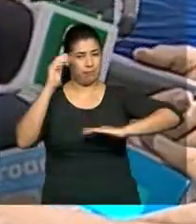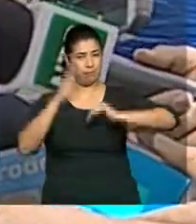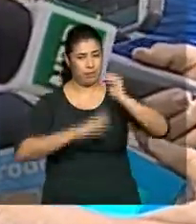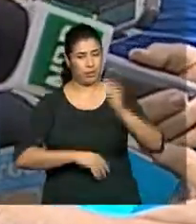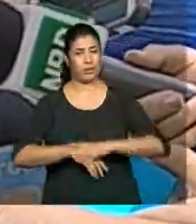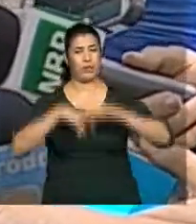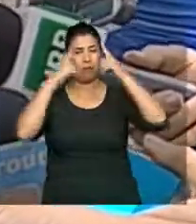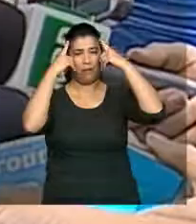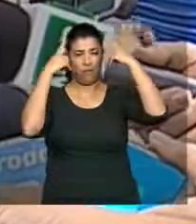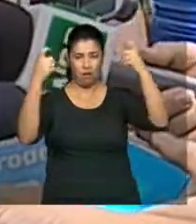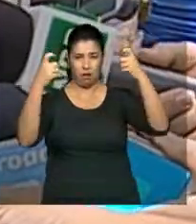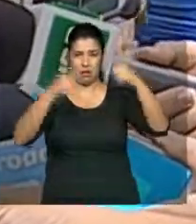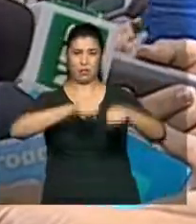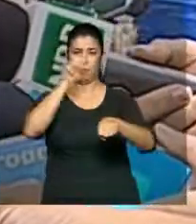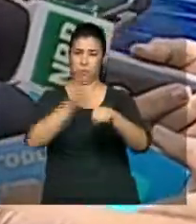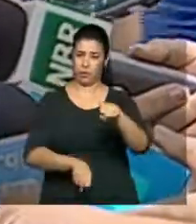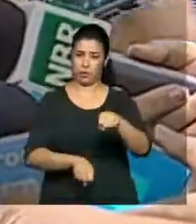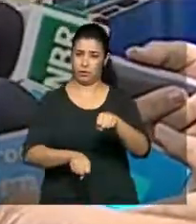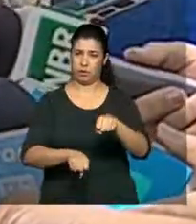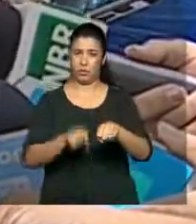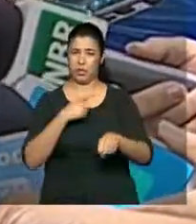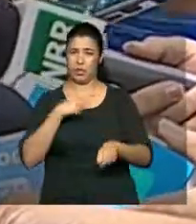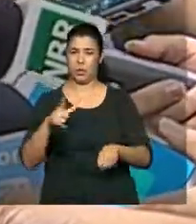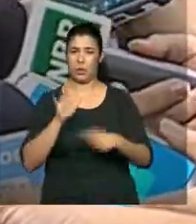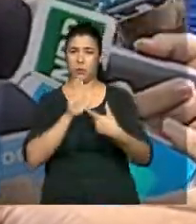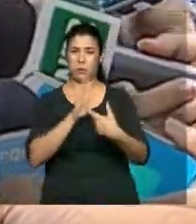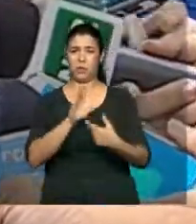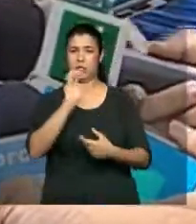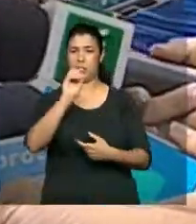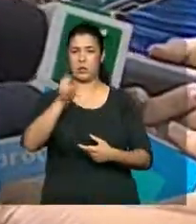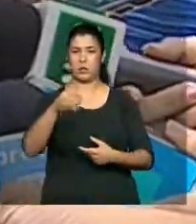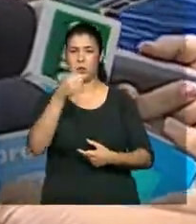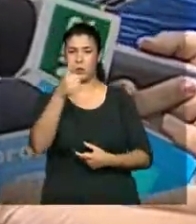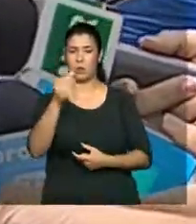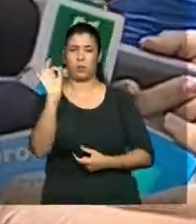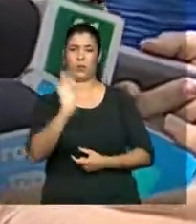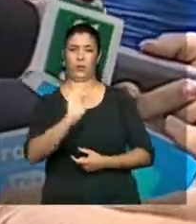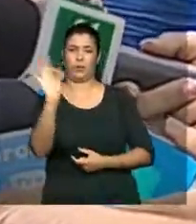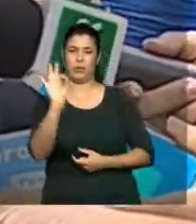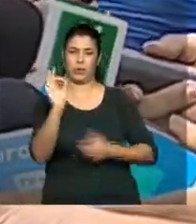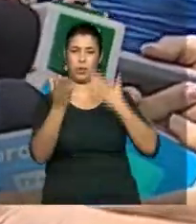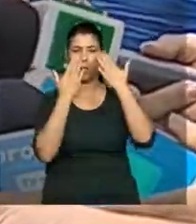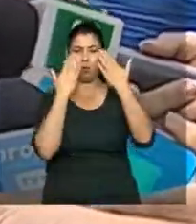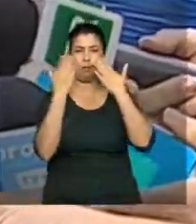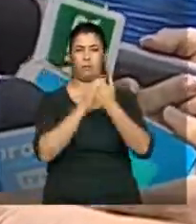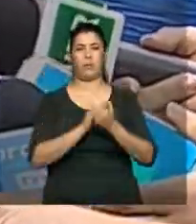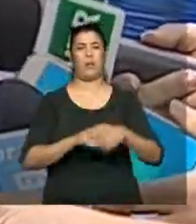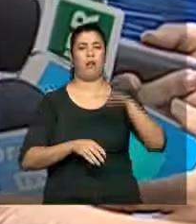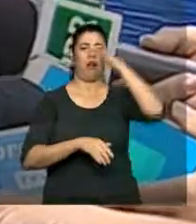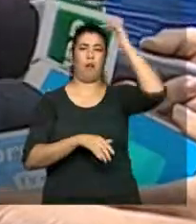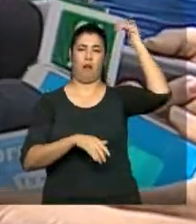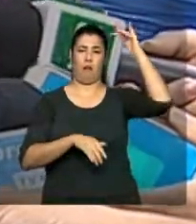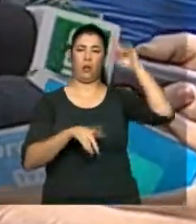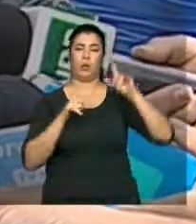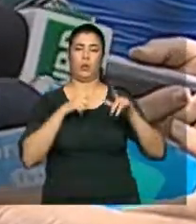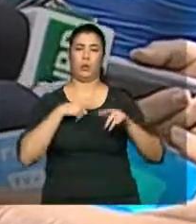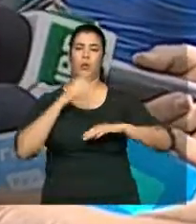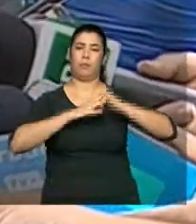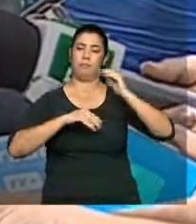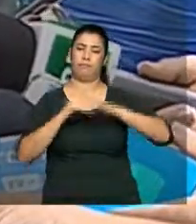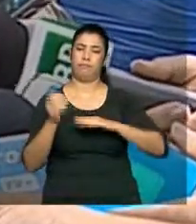letal, ele não chega nem a 0,1% dos adultos que provocam esse tipo de